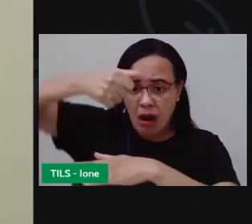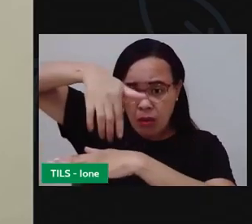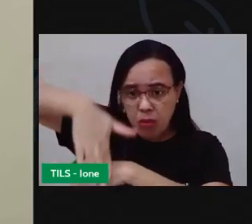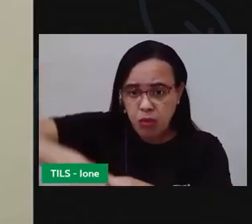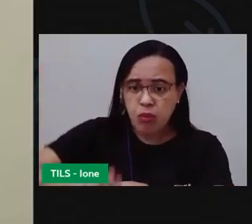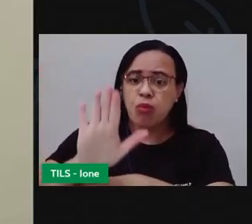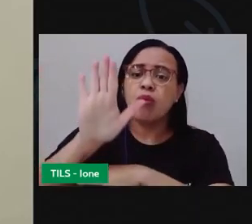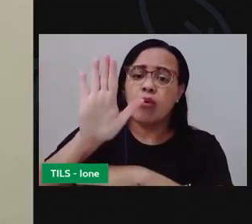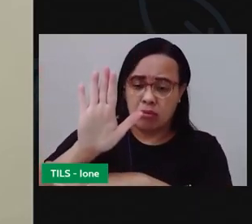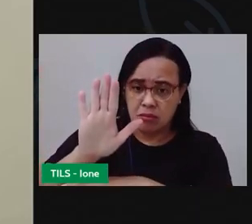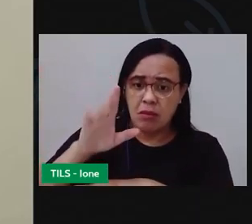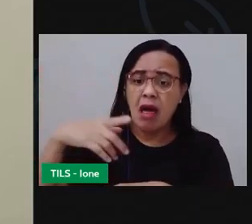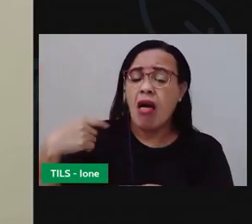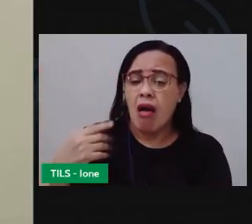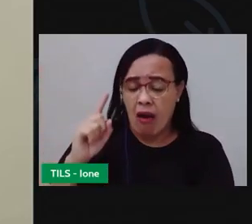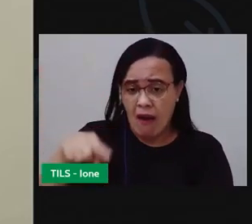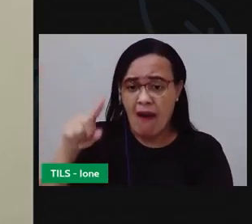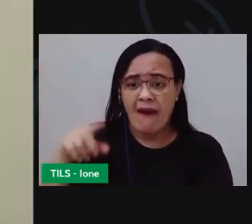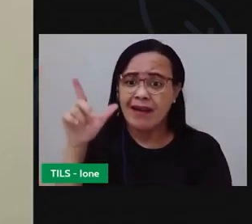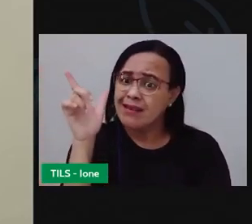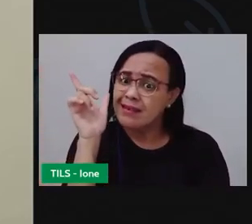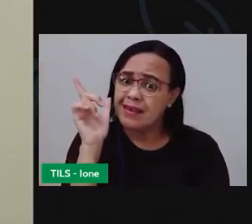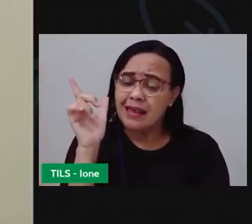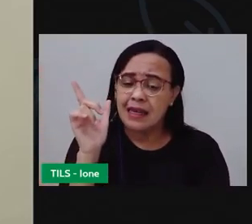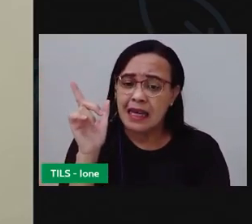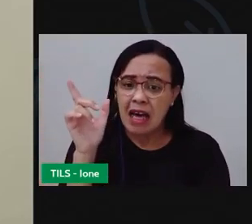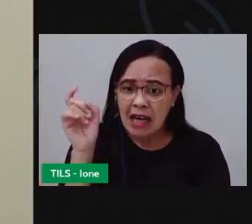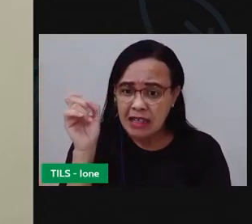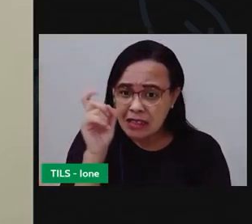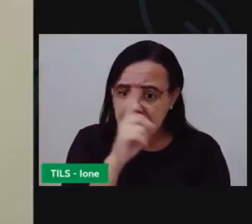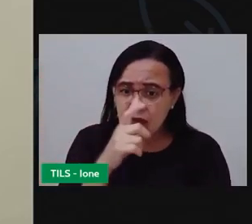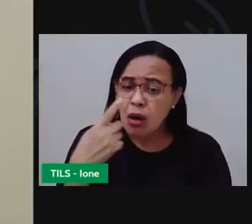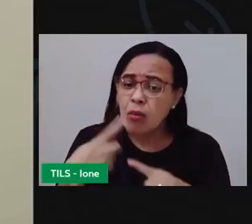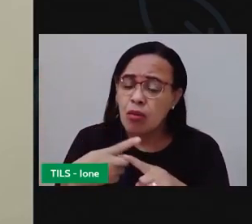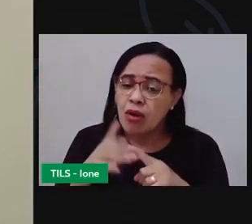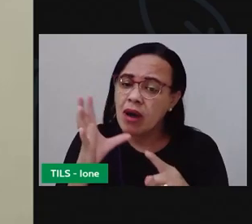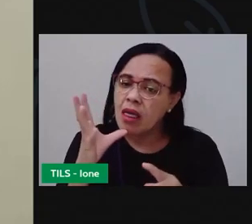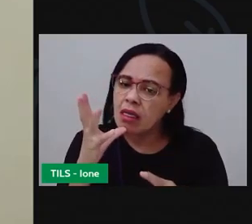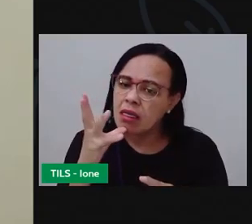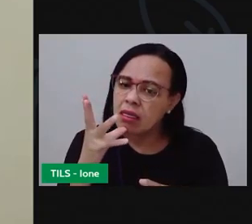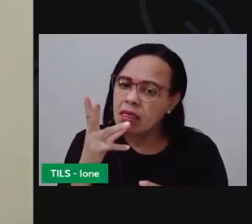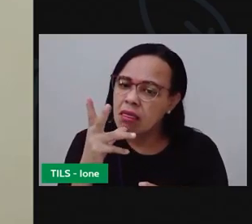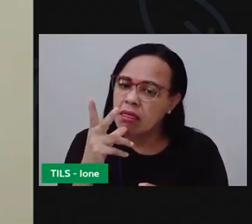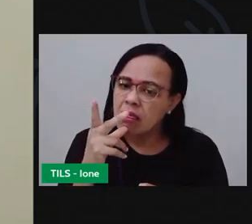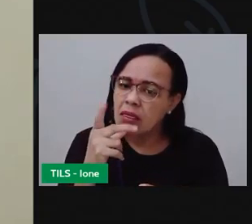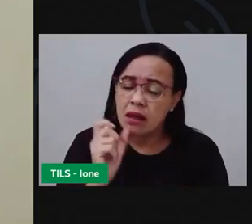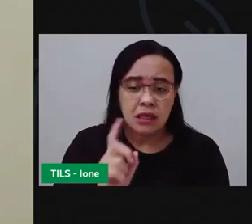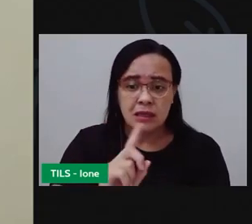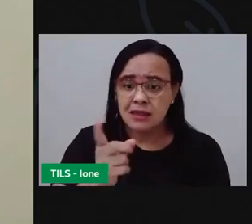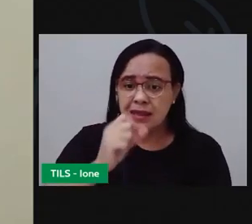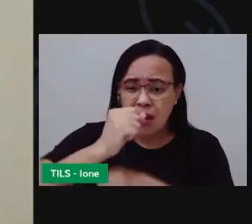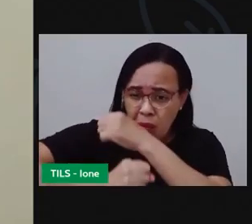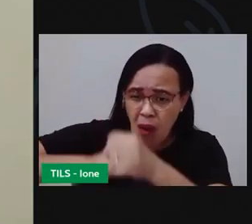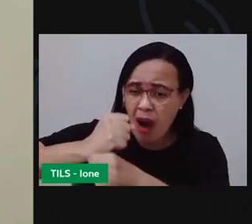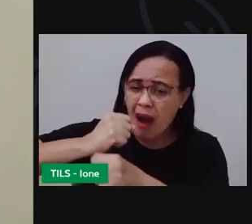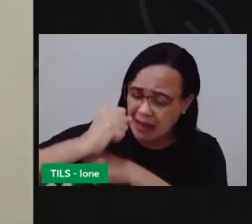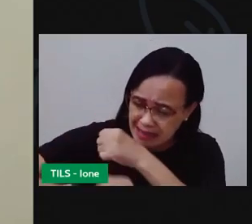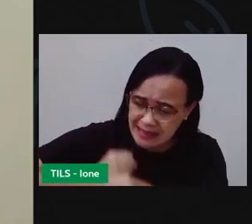de decomposição, que é a quebra dessa matéria em diferentes